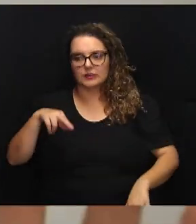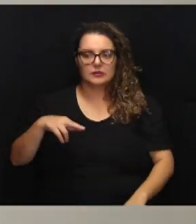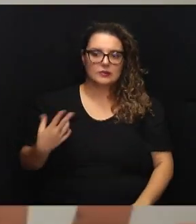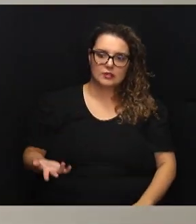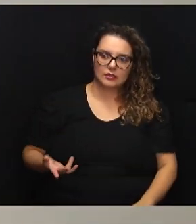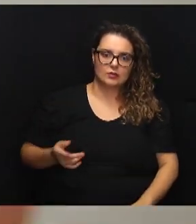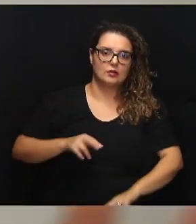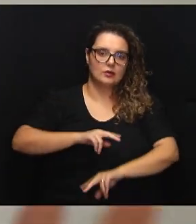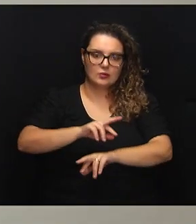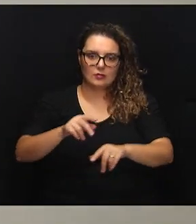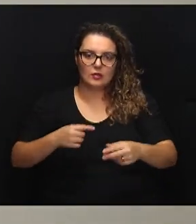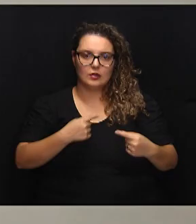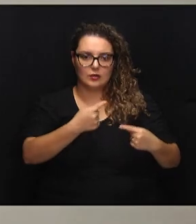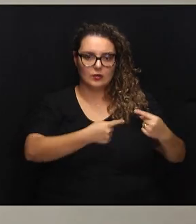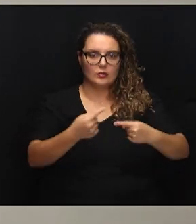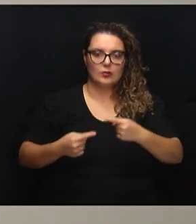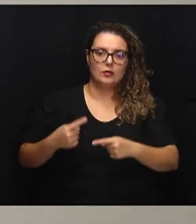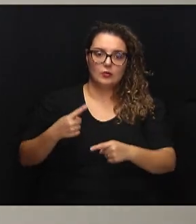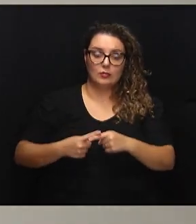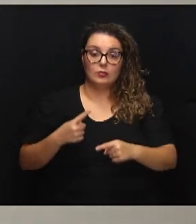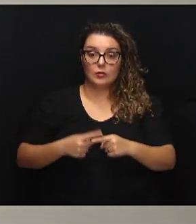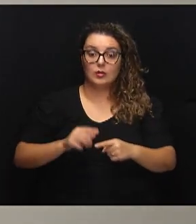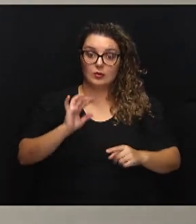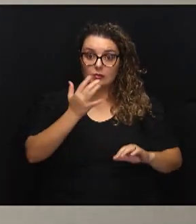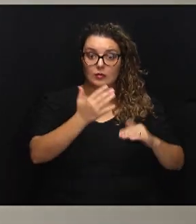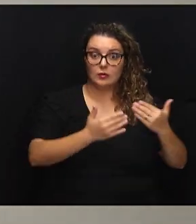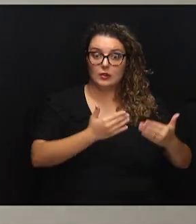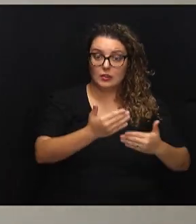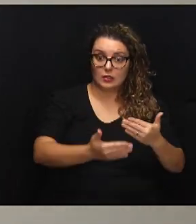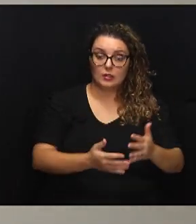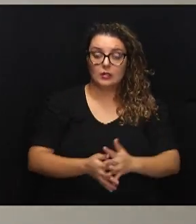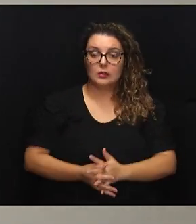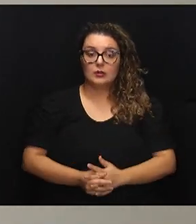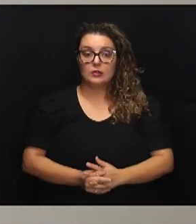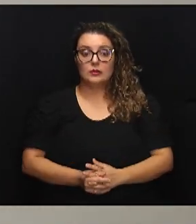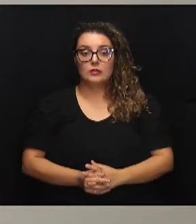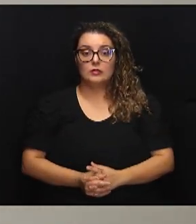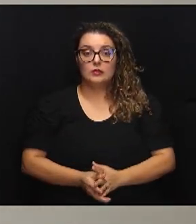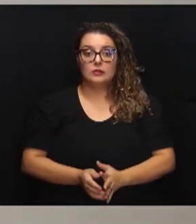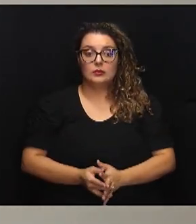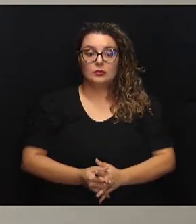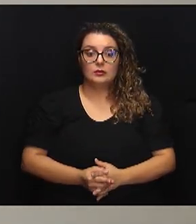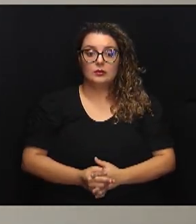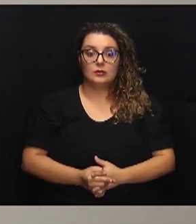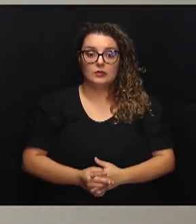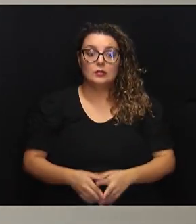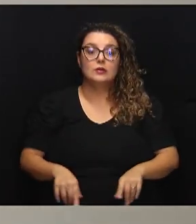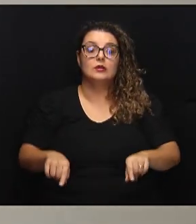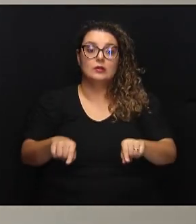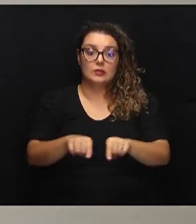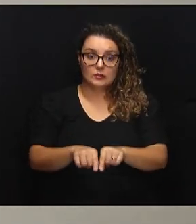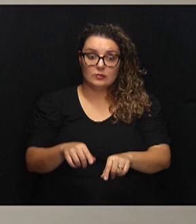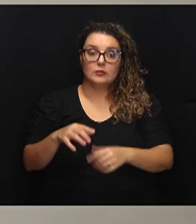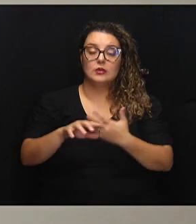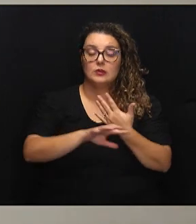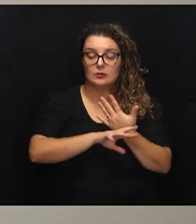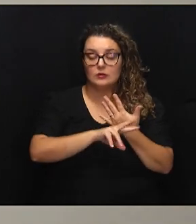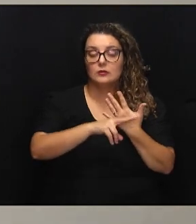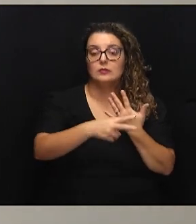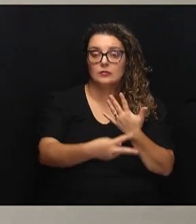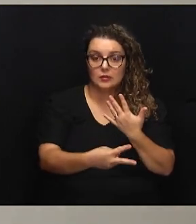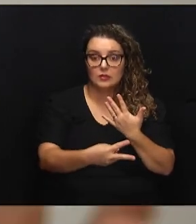várias discussões do porquê que isso vem acontecendo, né? Também tem influenciado nessa escolha por